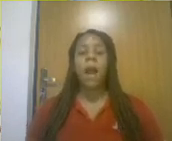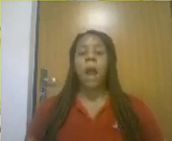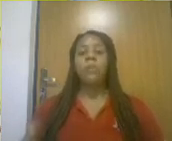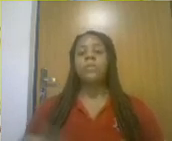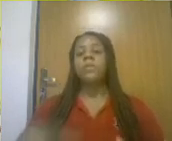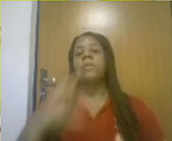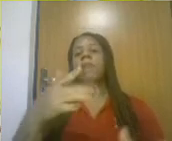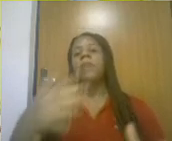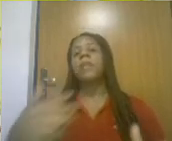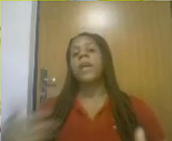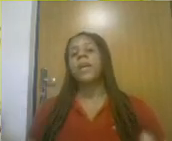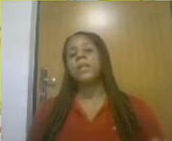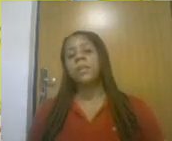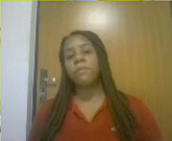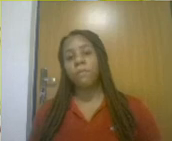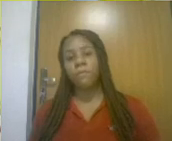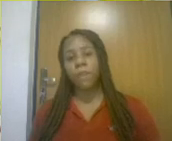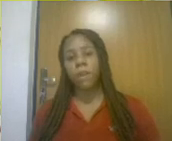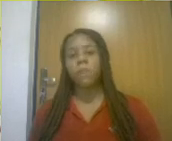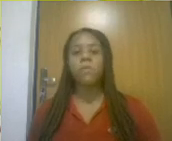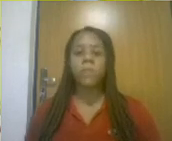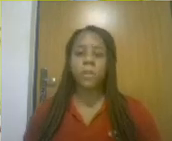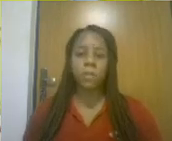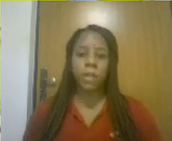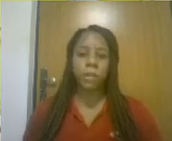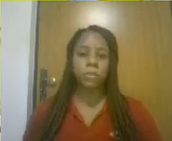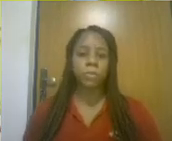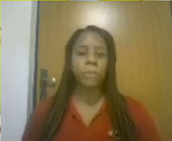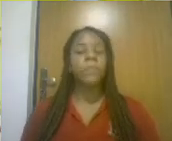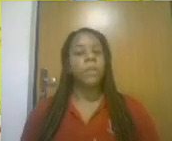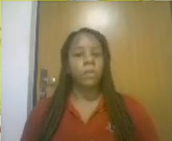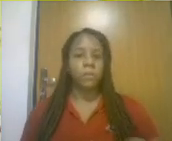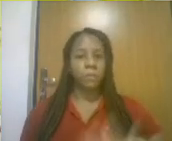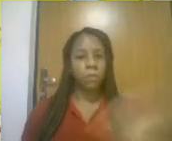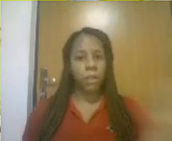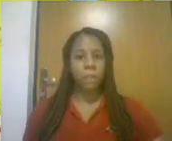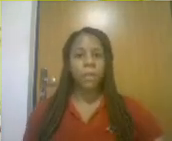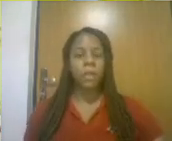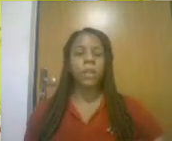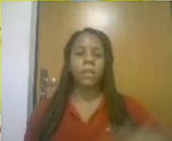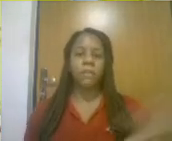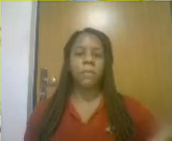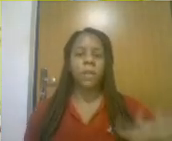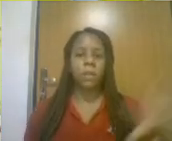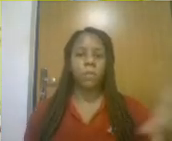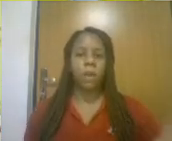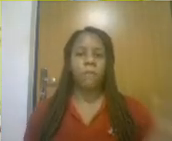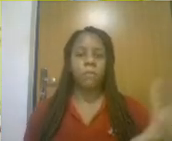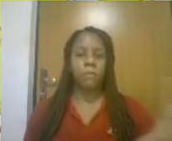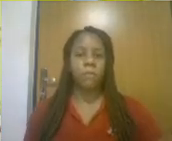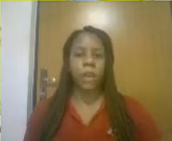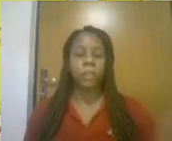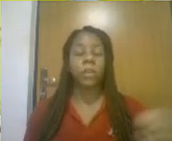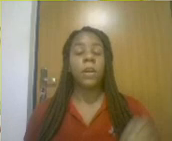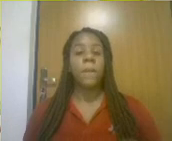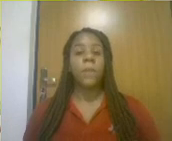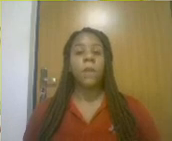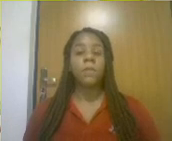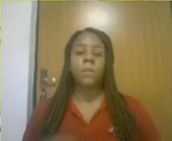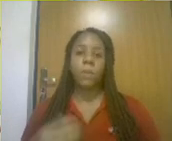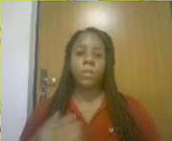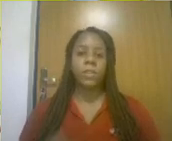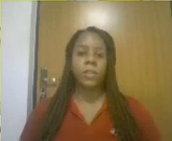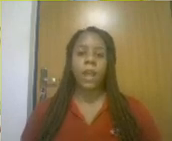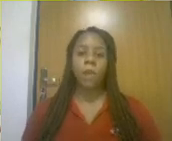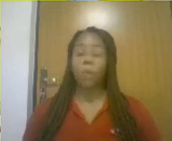meio, aonde você vai desenvolver o seu texto. Então, você falou lá da menina, da família, que morava numa floresta. Então,